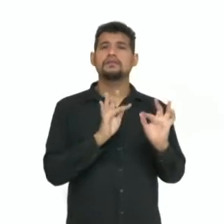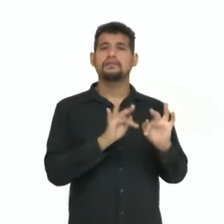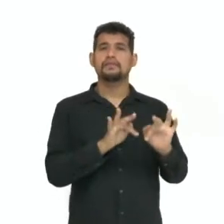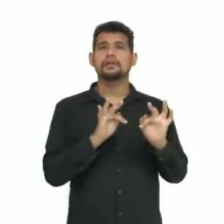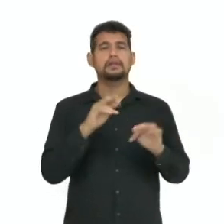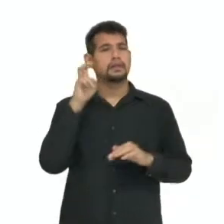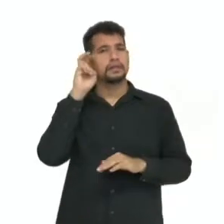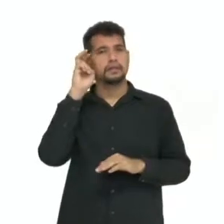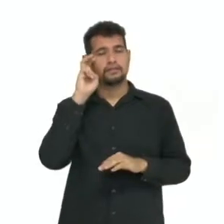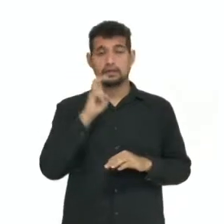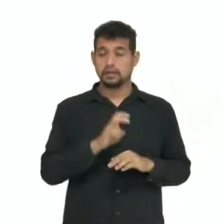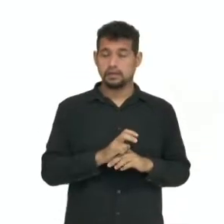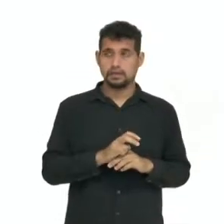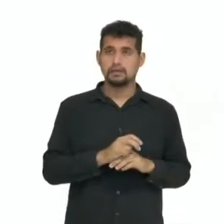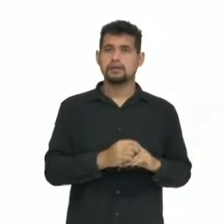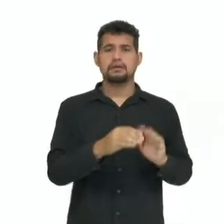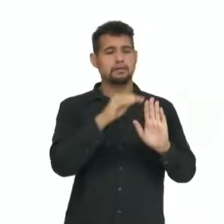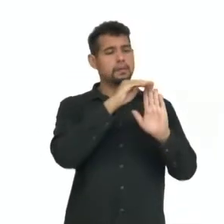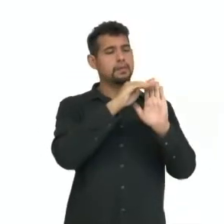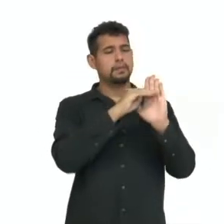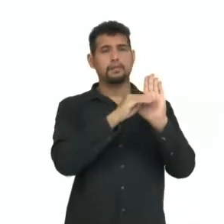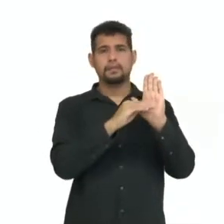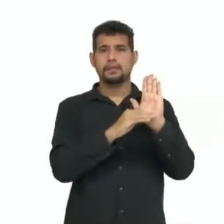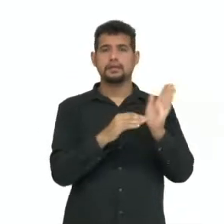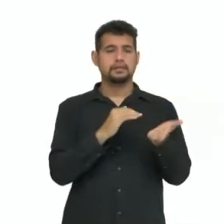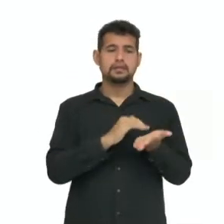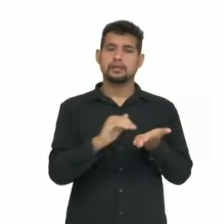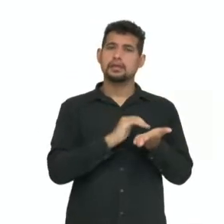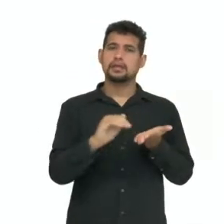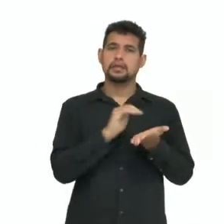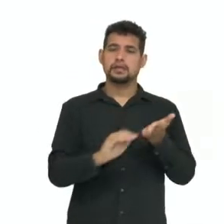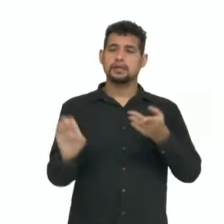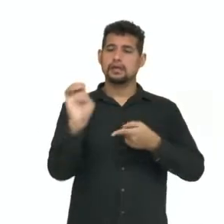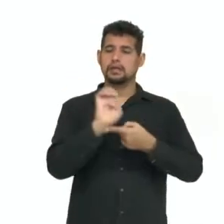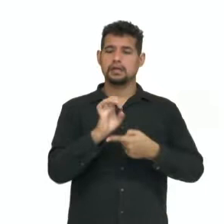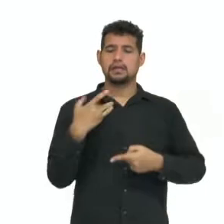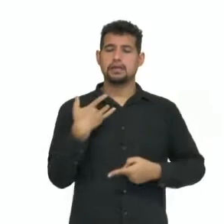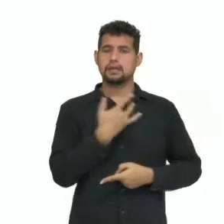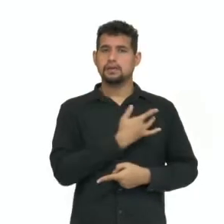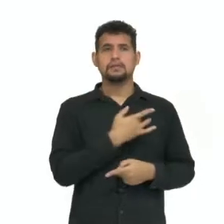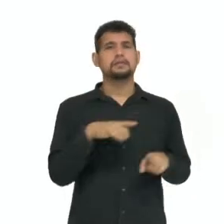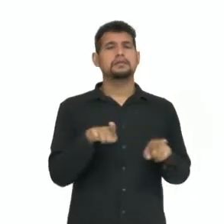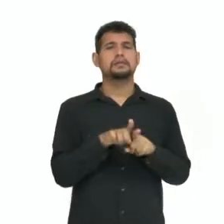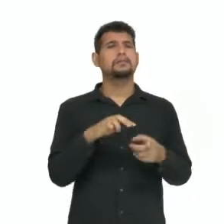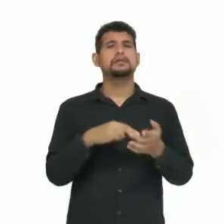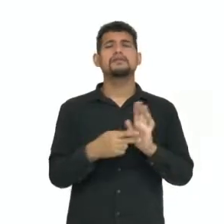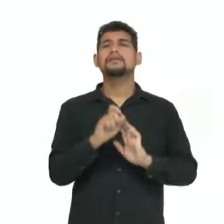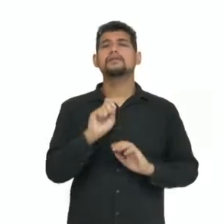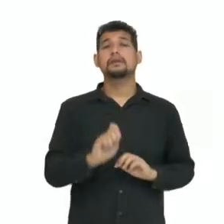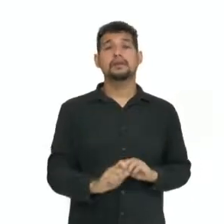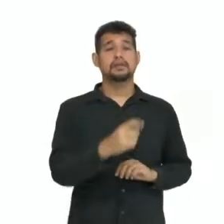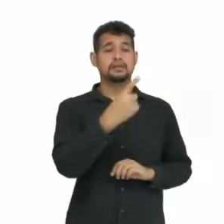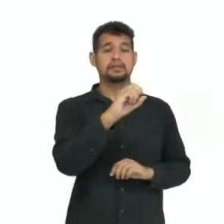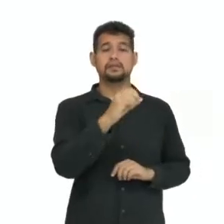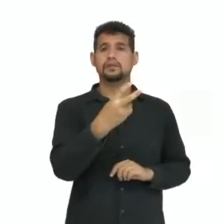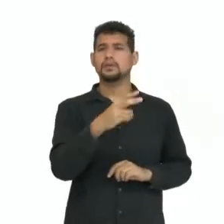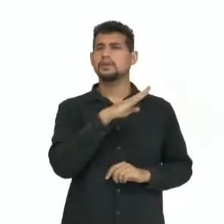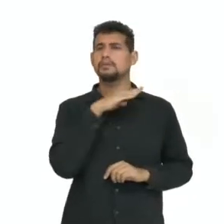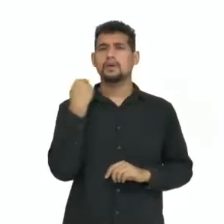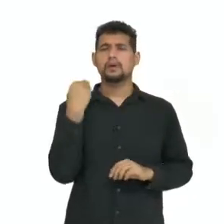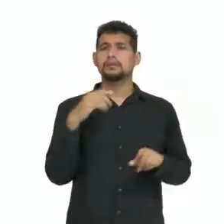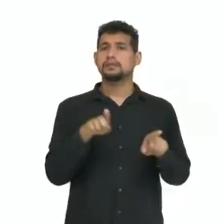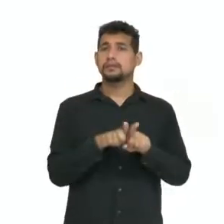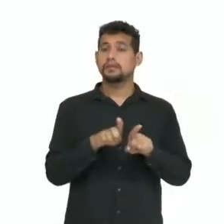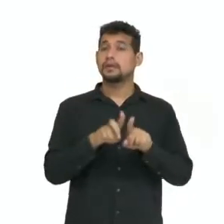o boletim epidemiológico da Secretaria Estadual de Saúde confirmava 102 mortes ocasionadas